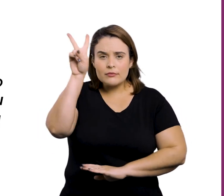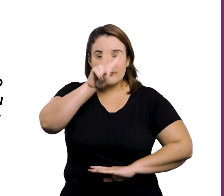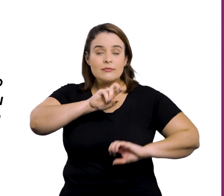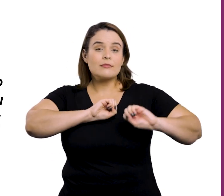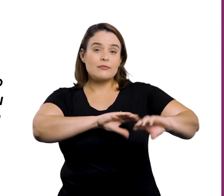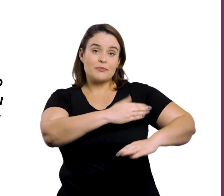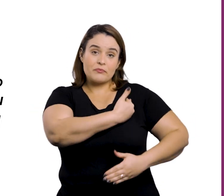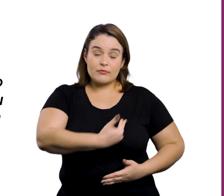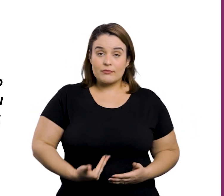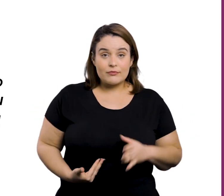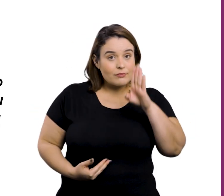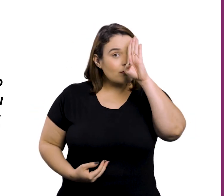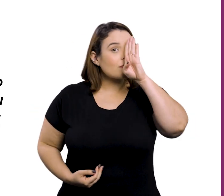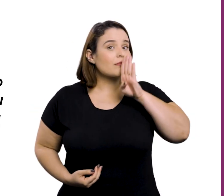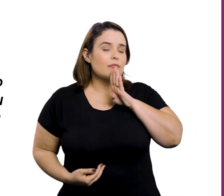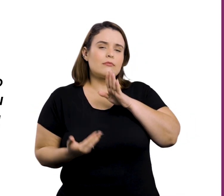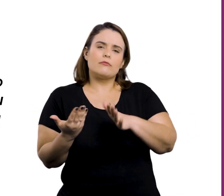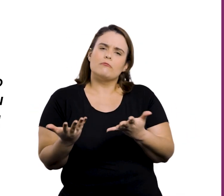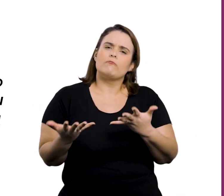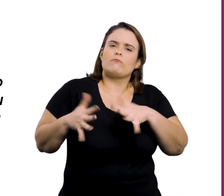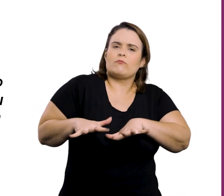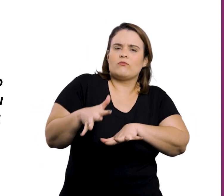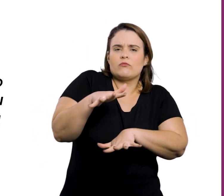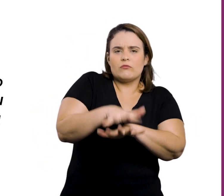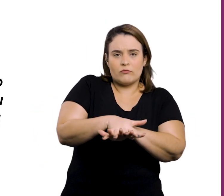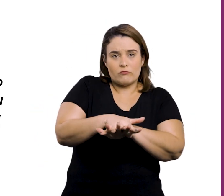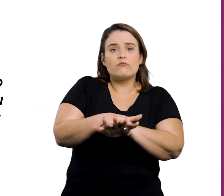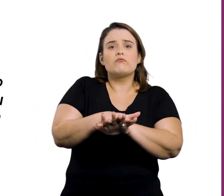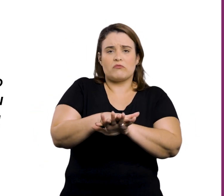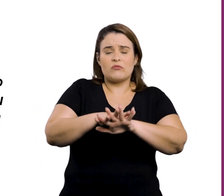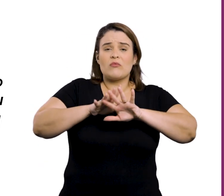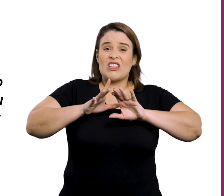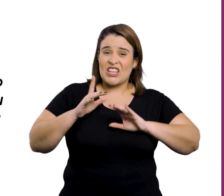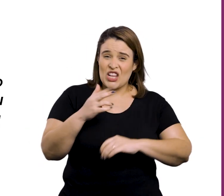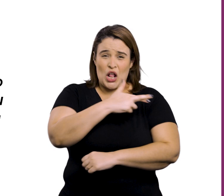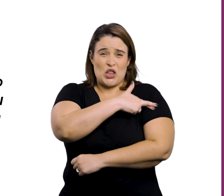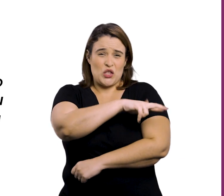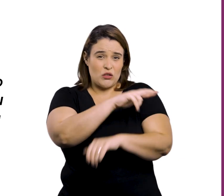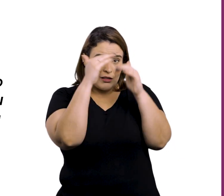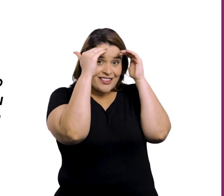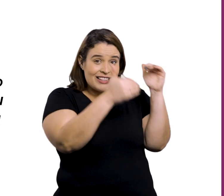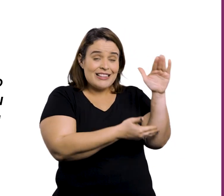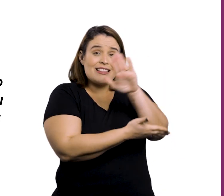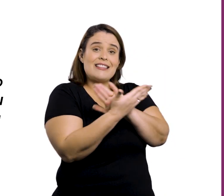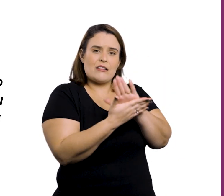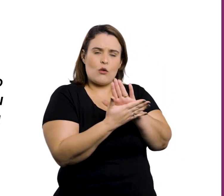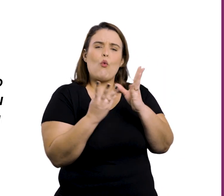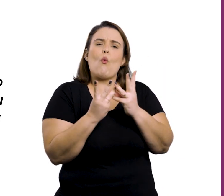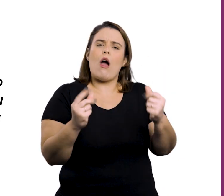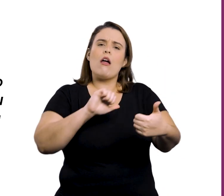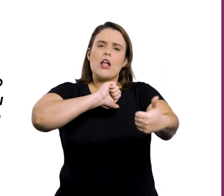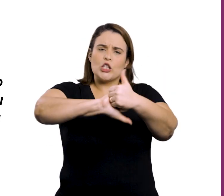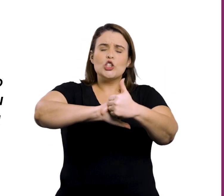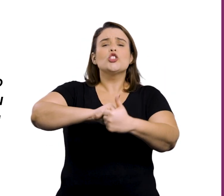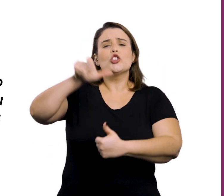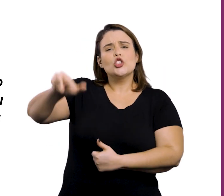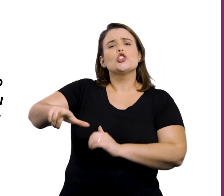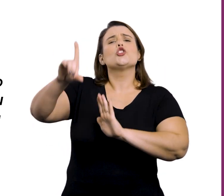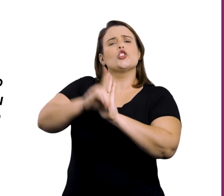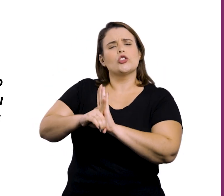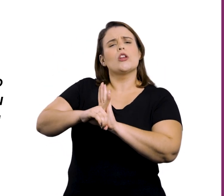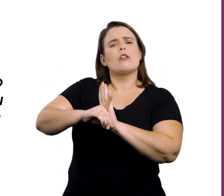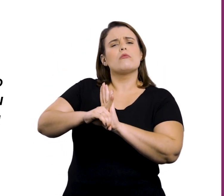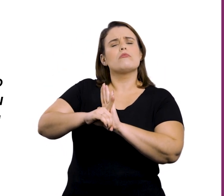mais importante é lembrar que a educação pública gratuita, inclusiva, laica e de qualidade é um direito do